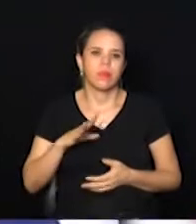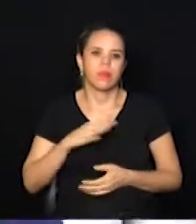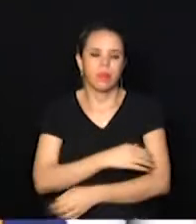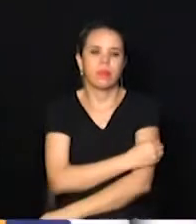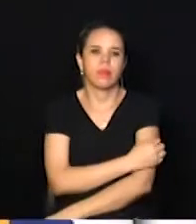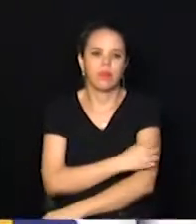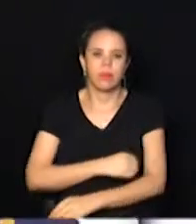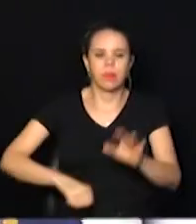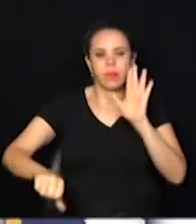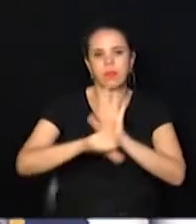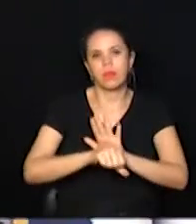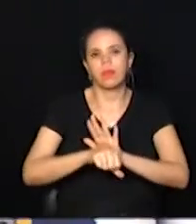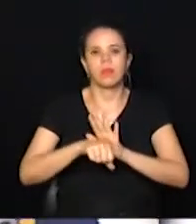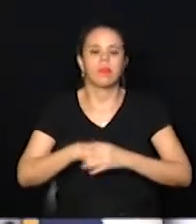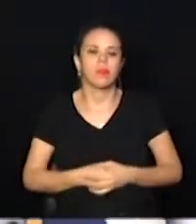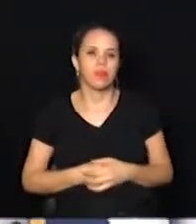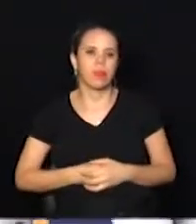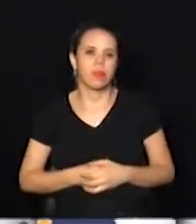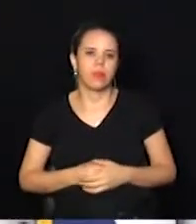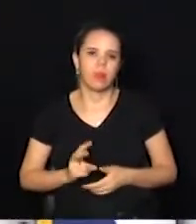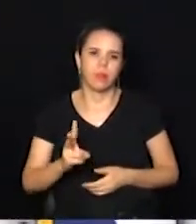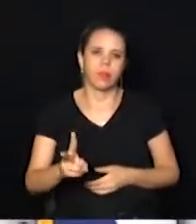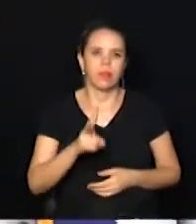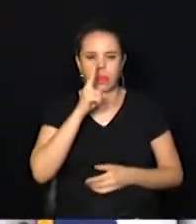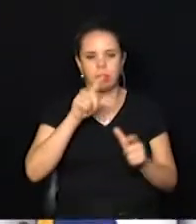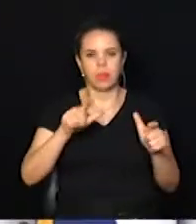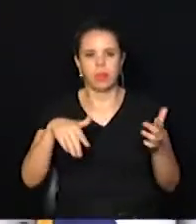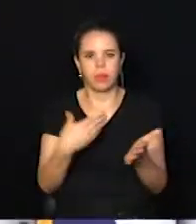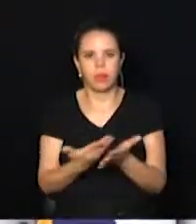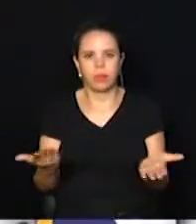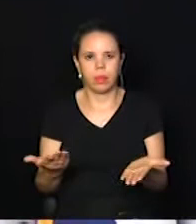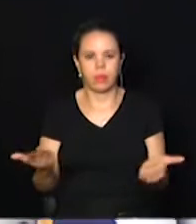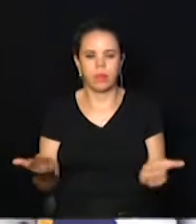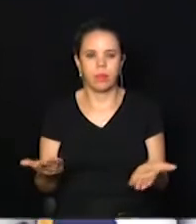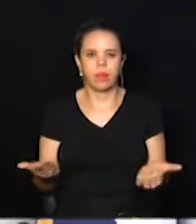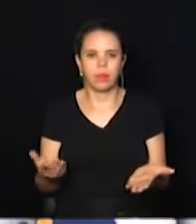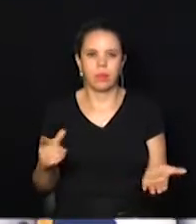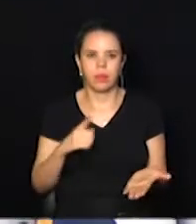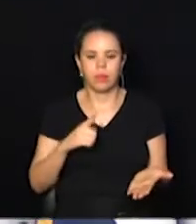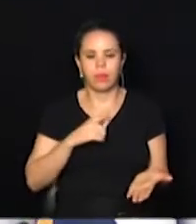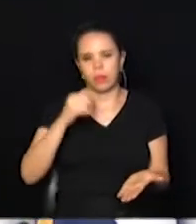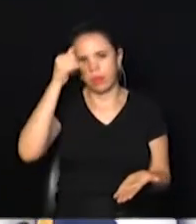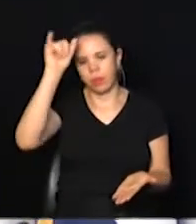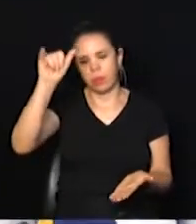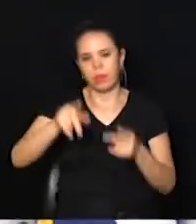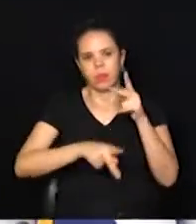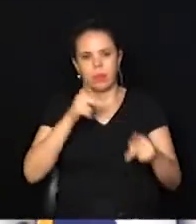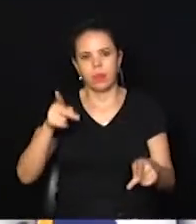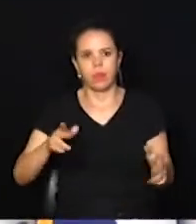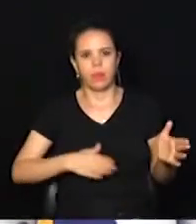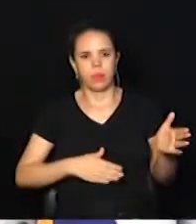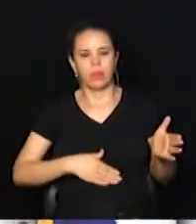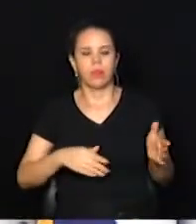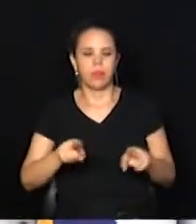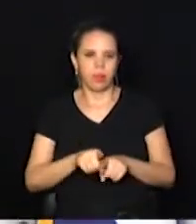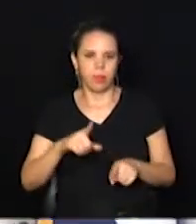crime organizado permanece forte até hoje. Quando hoje a gente tenta combater os milicianos, nós temos